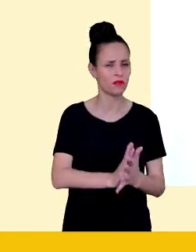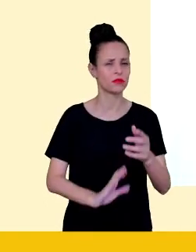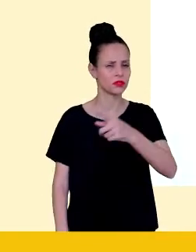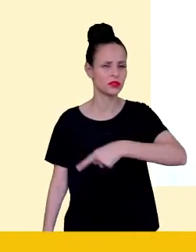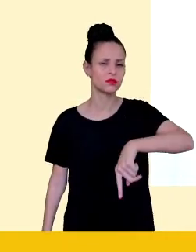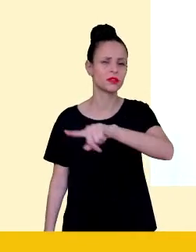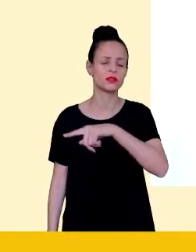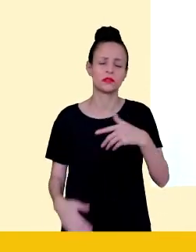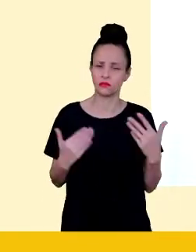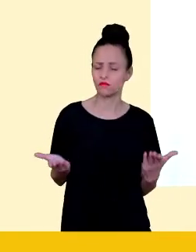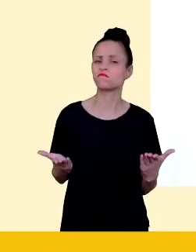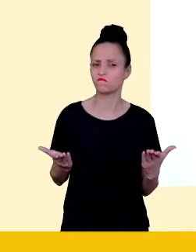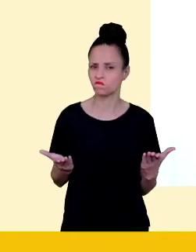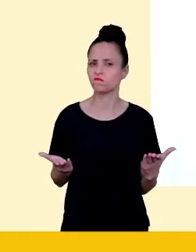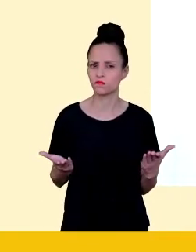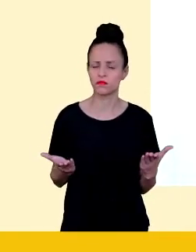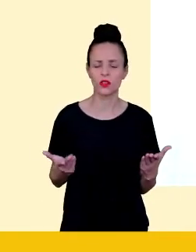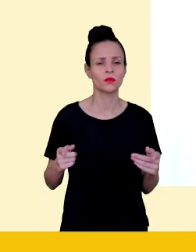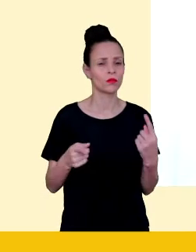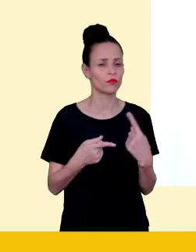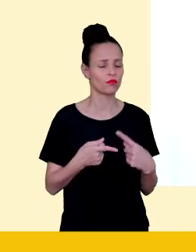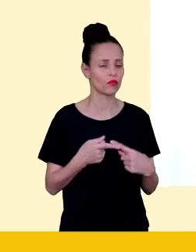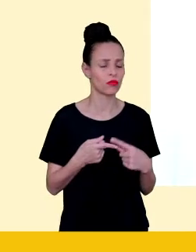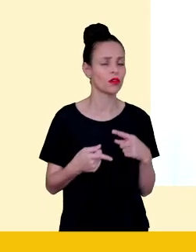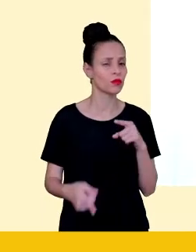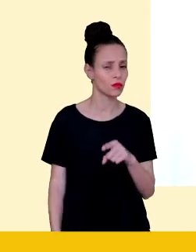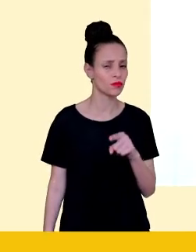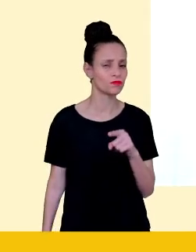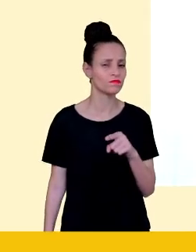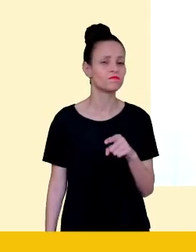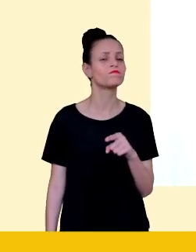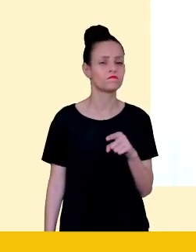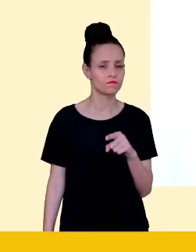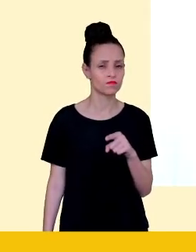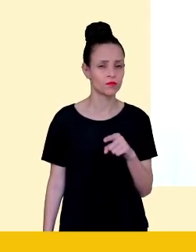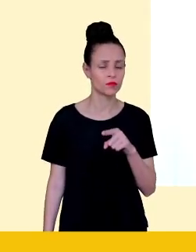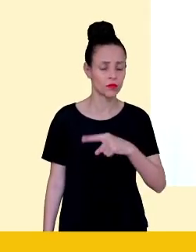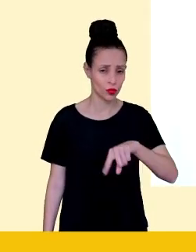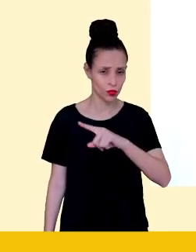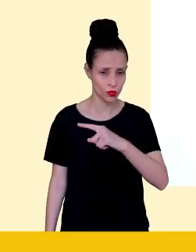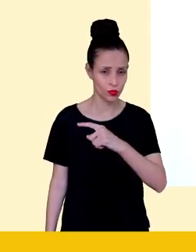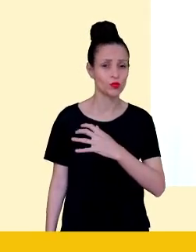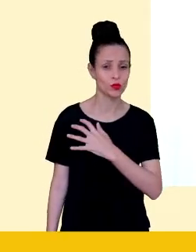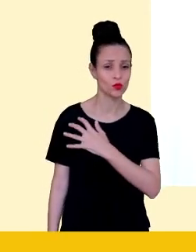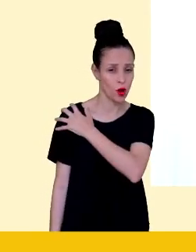até repressivo, né? Porque, assim, acaba que